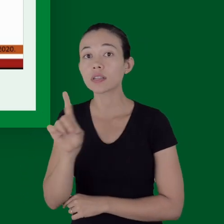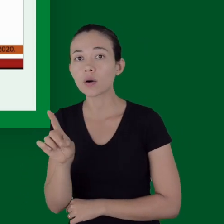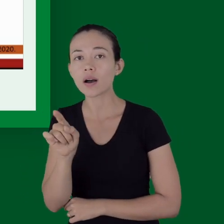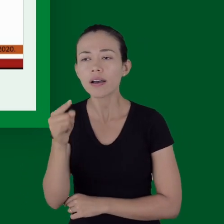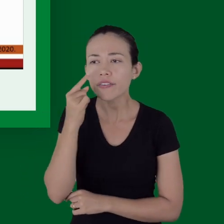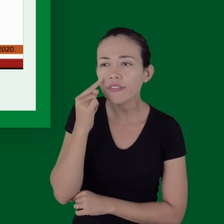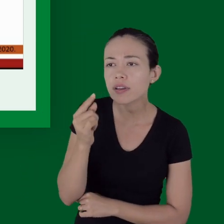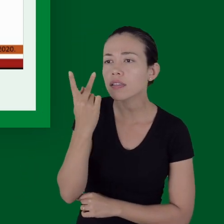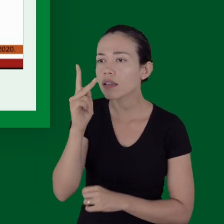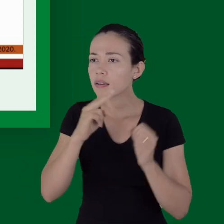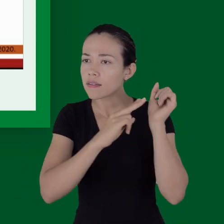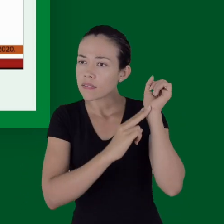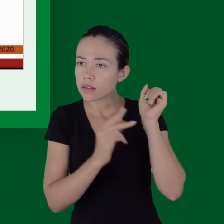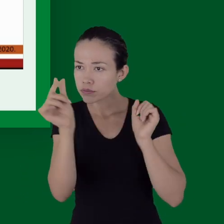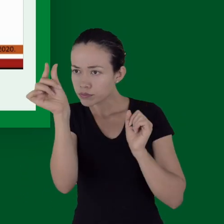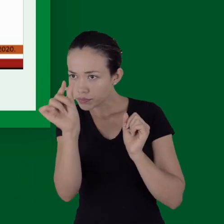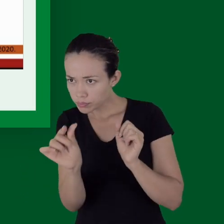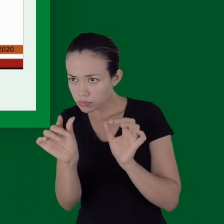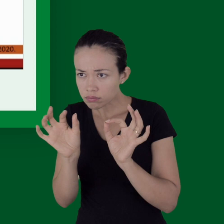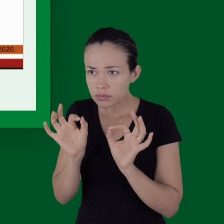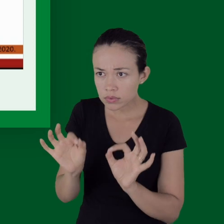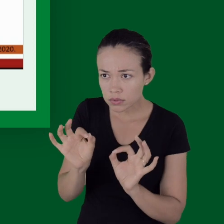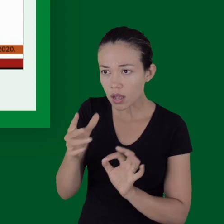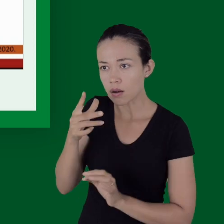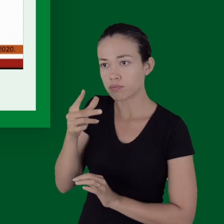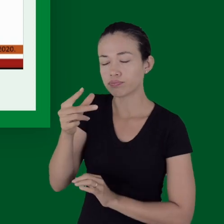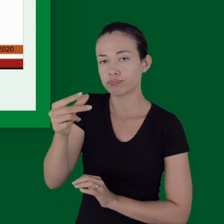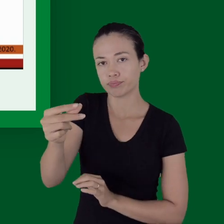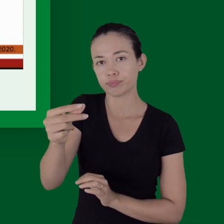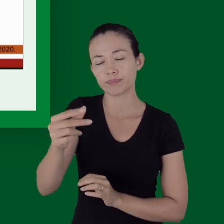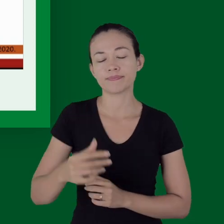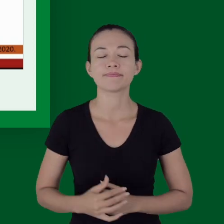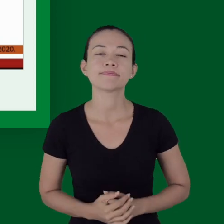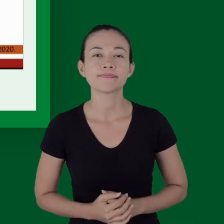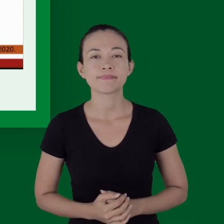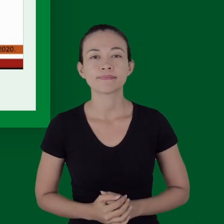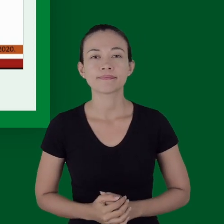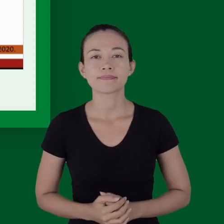paciente tiver o acesso disponível, a gente já vai iniciar a adrenalina.